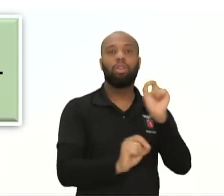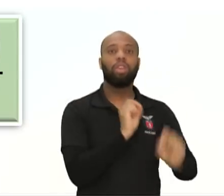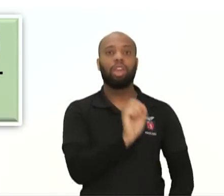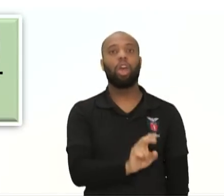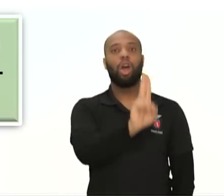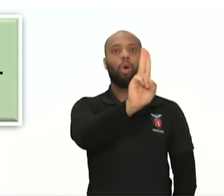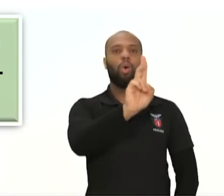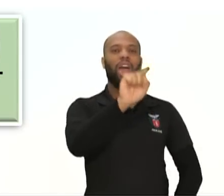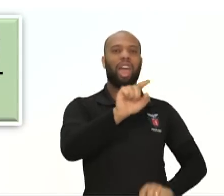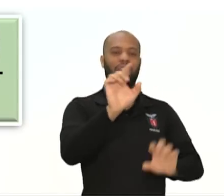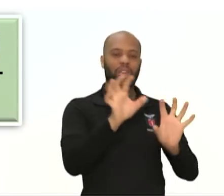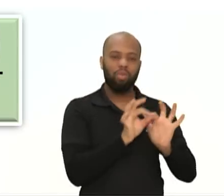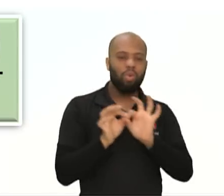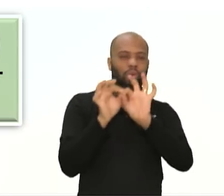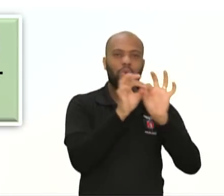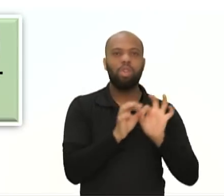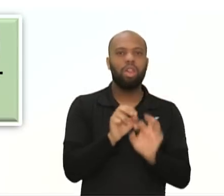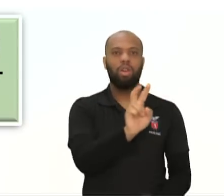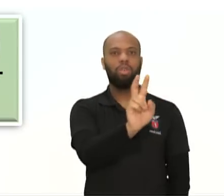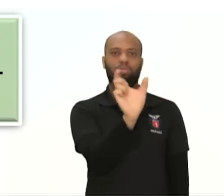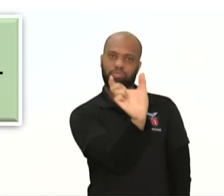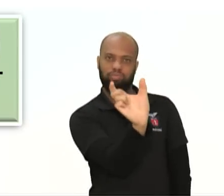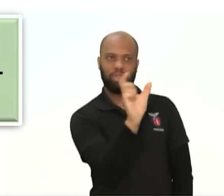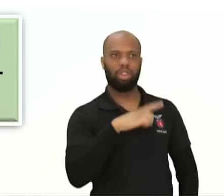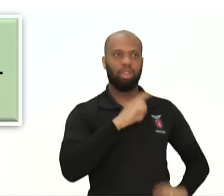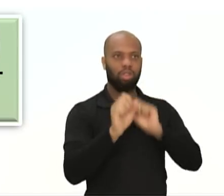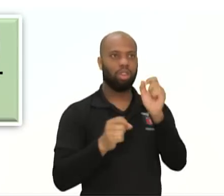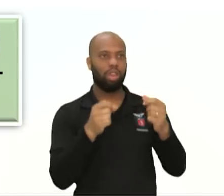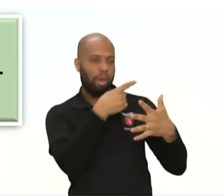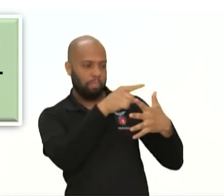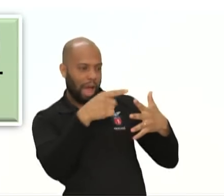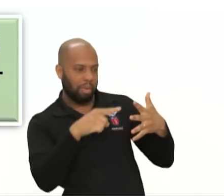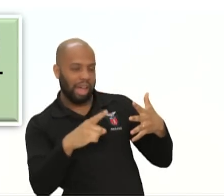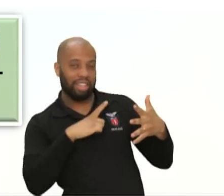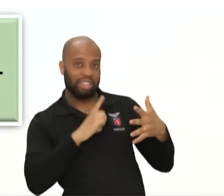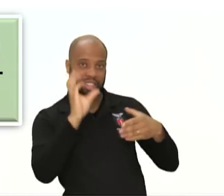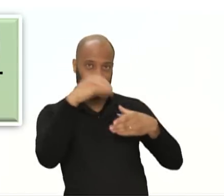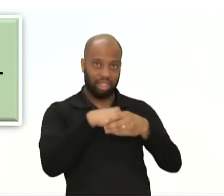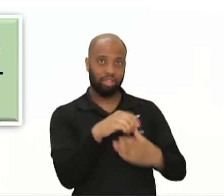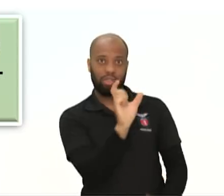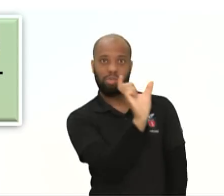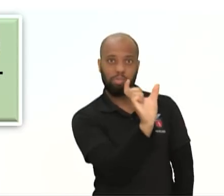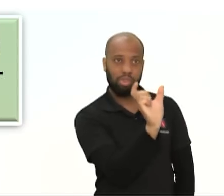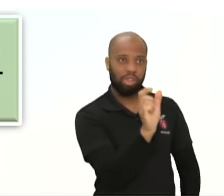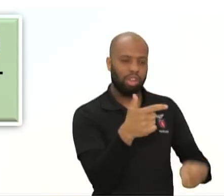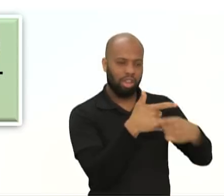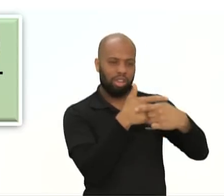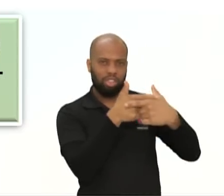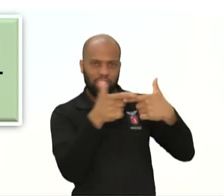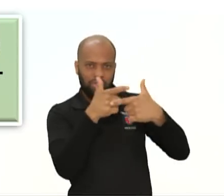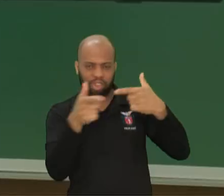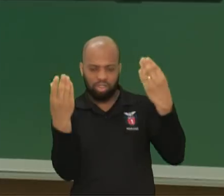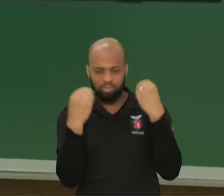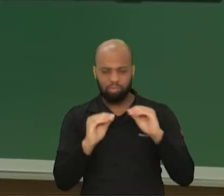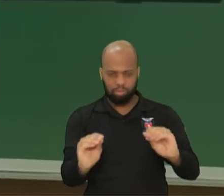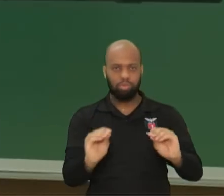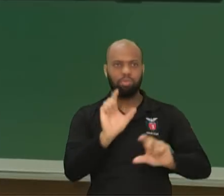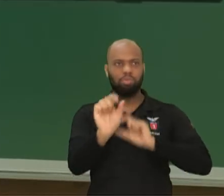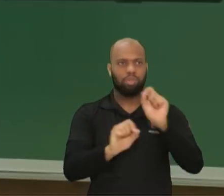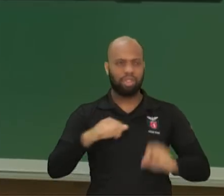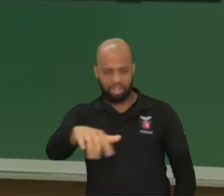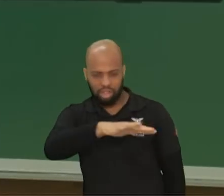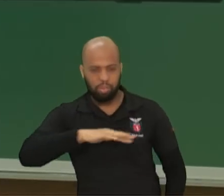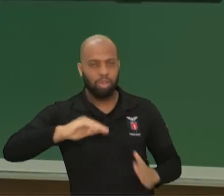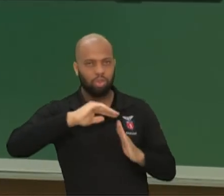eventos é o número de eventos dessa união, certo? Divididos pelo espaço amostral. E